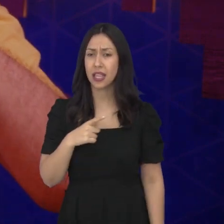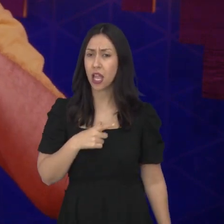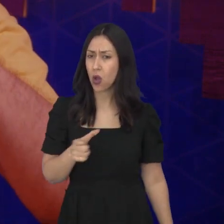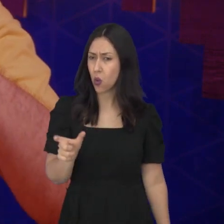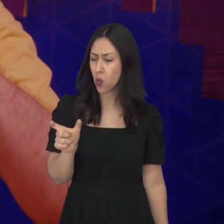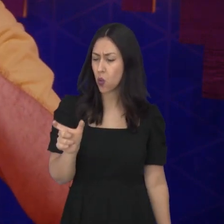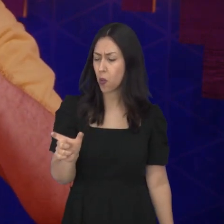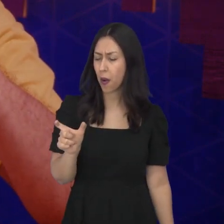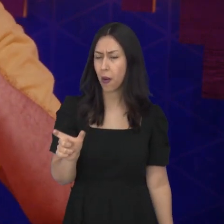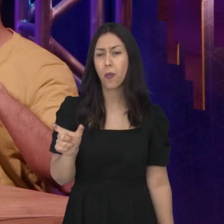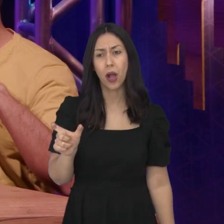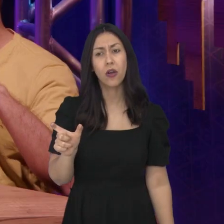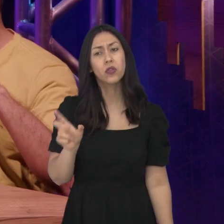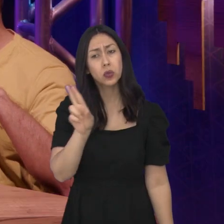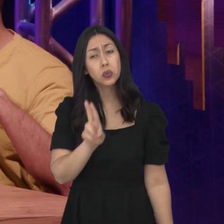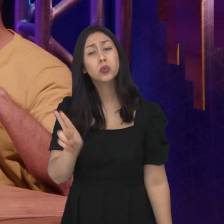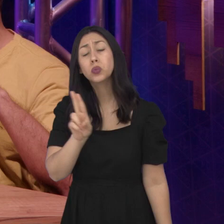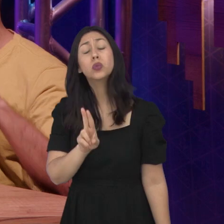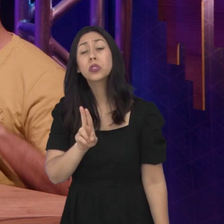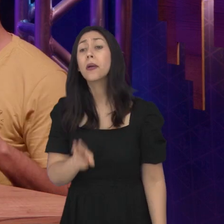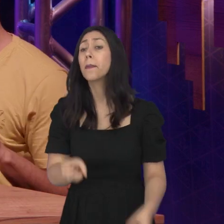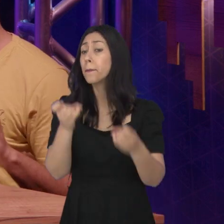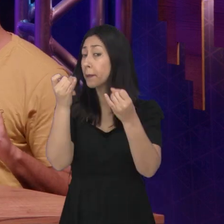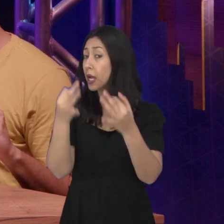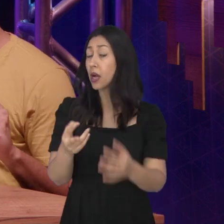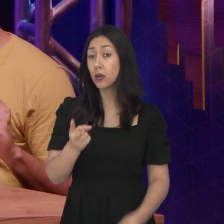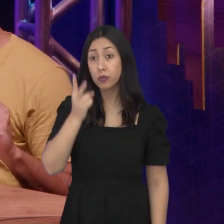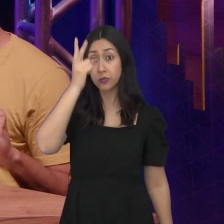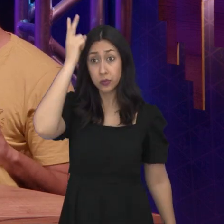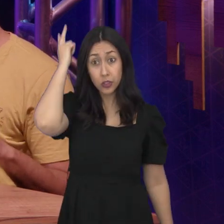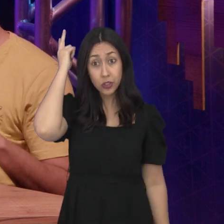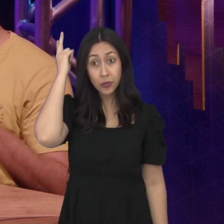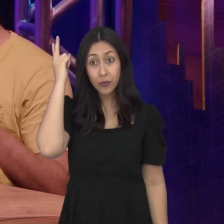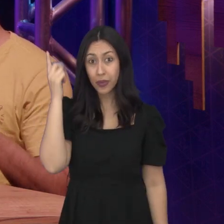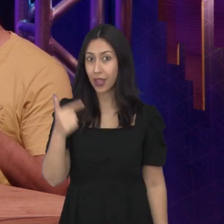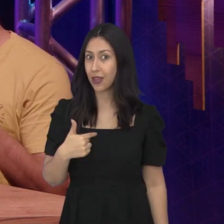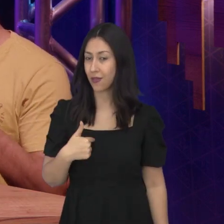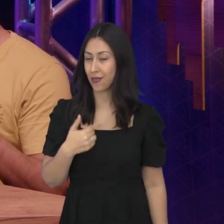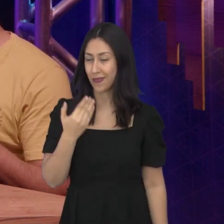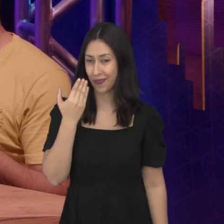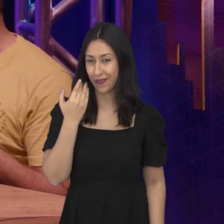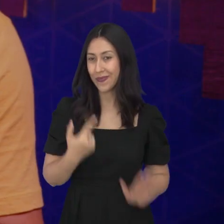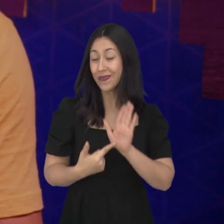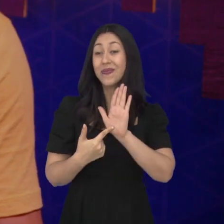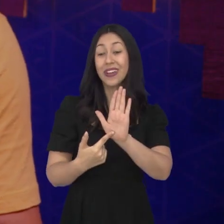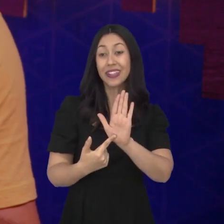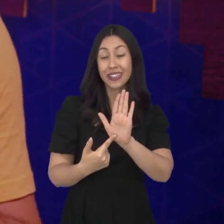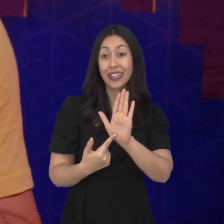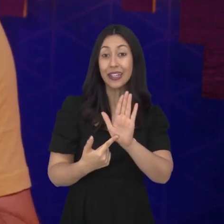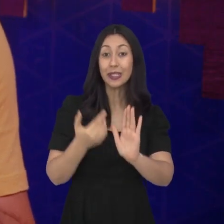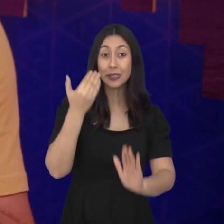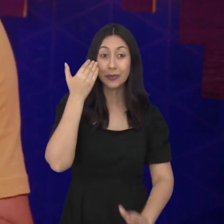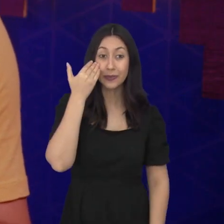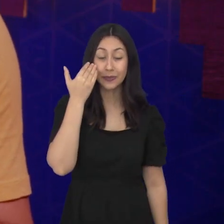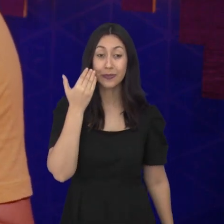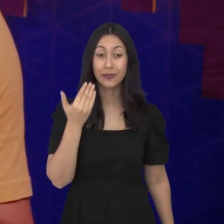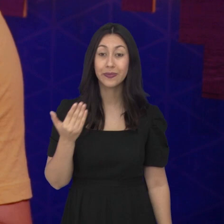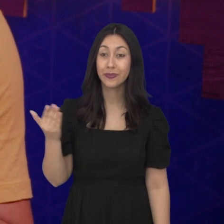termo que eles usam lá para falar do vestibular, que é, vou arriscar um japonês aqui, que